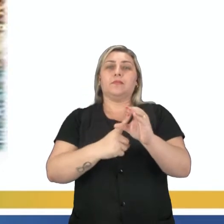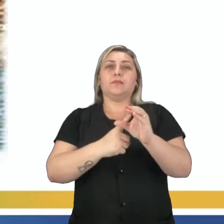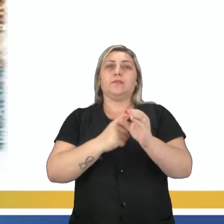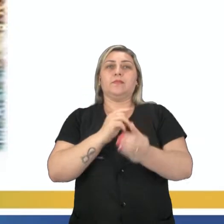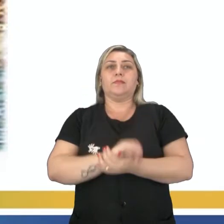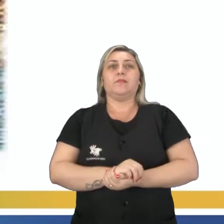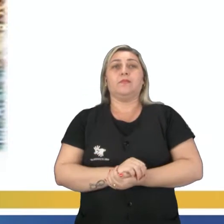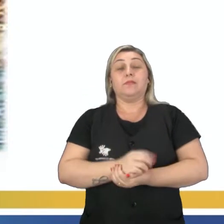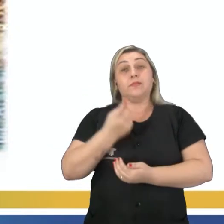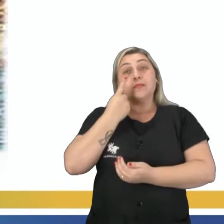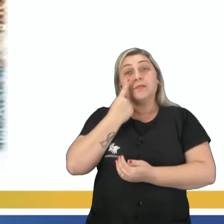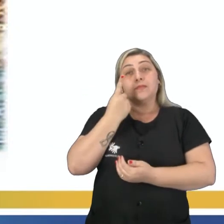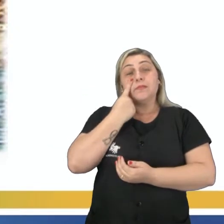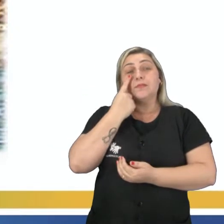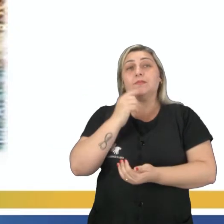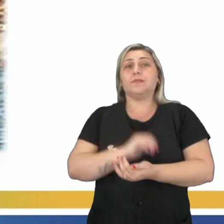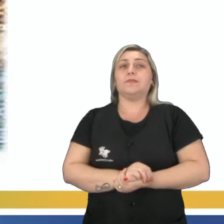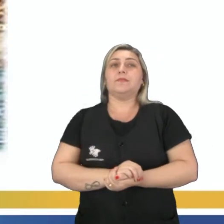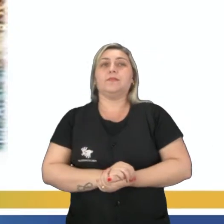Aqui vamos observar